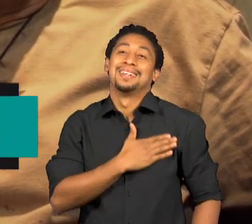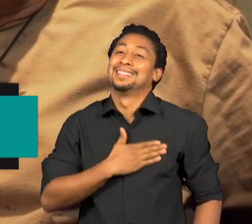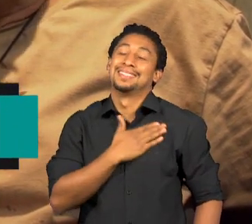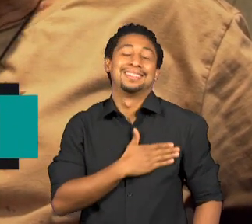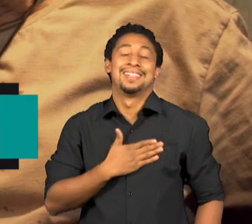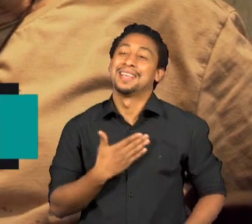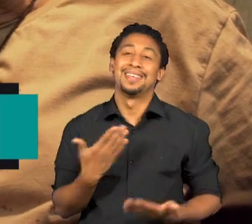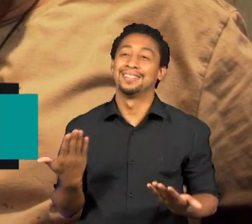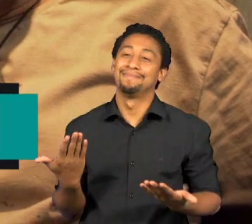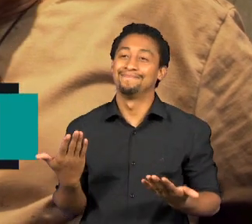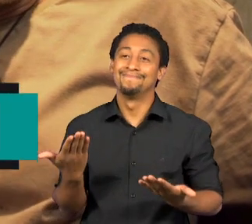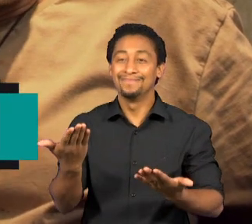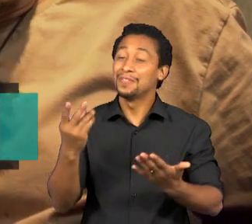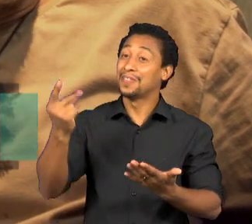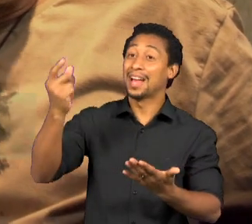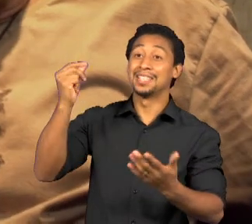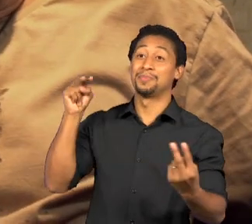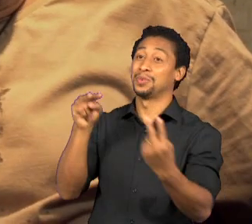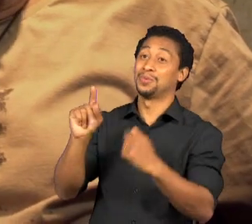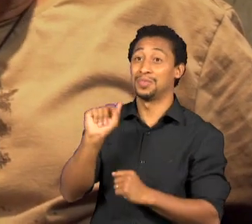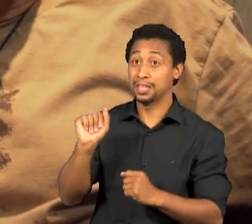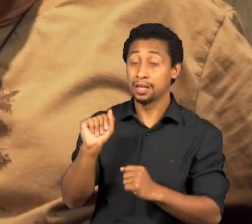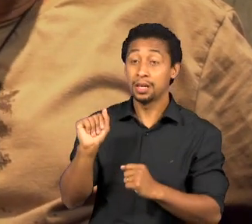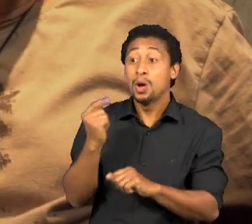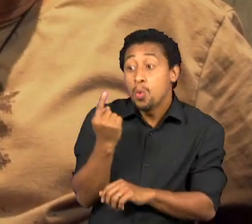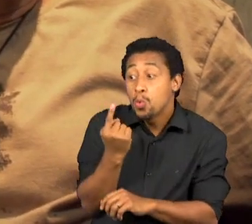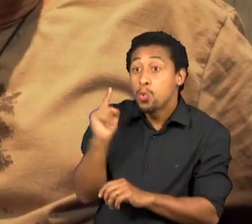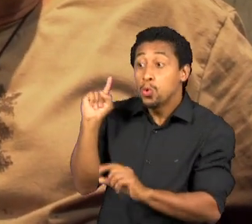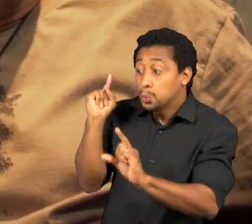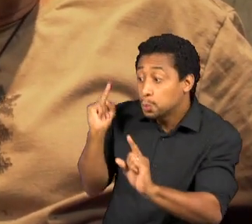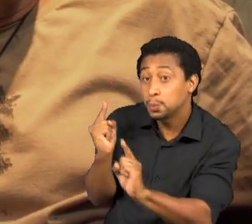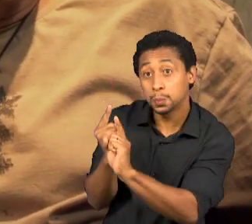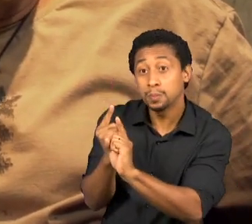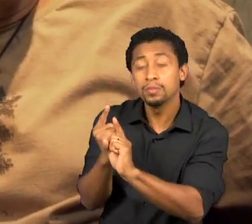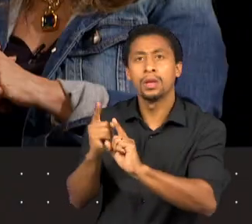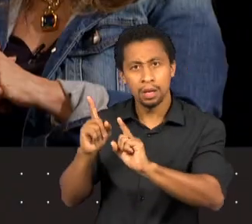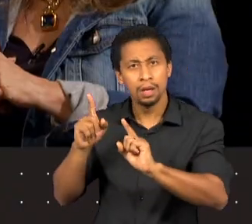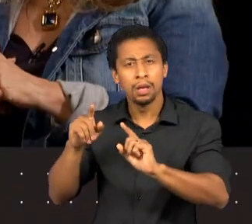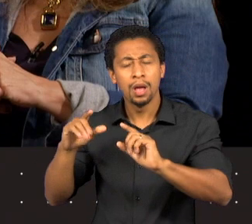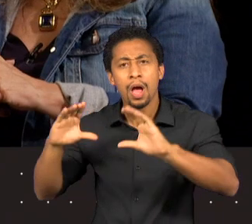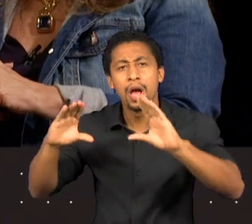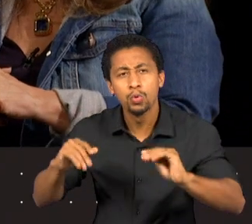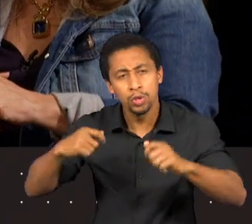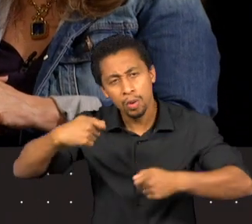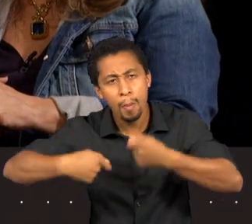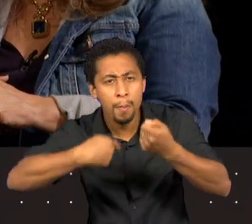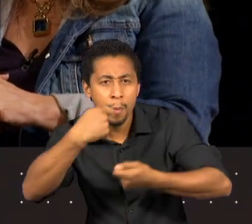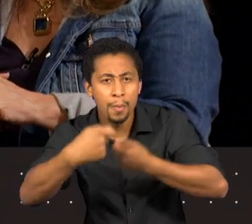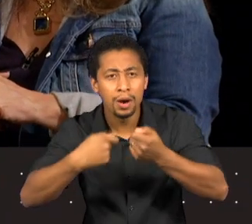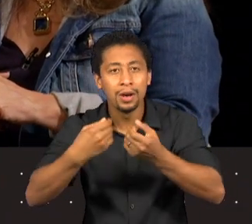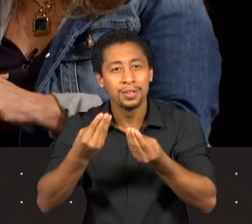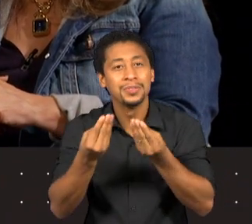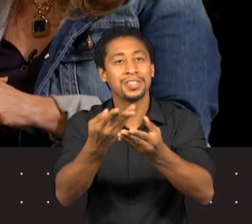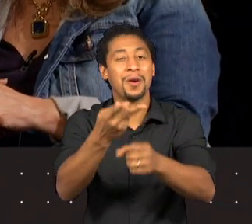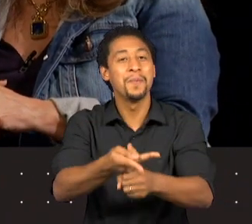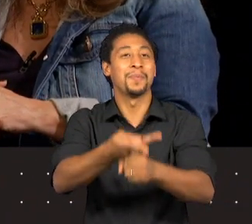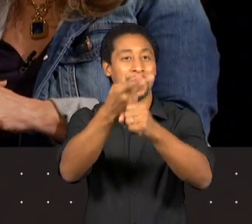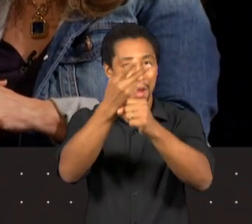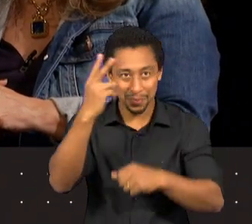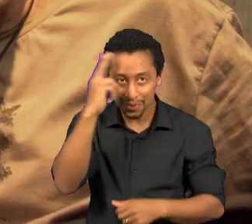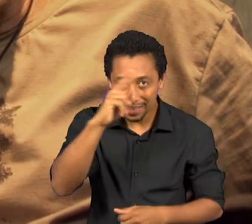tanto tempo. A última vez que nos vimos foi num jantar quando fui lhe entregar um prêmio que você havia ganho